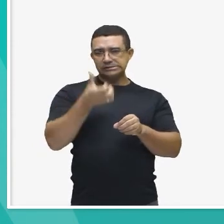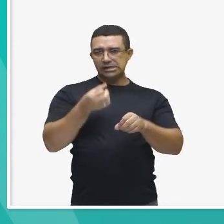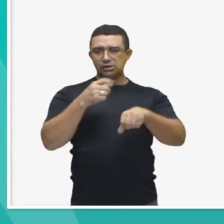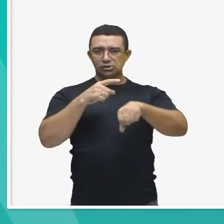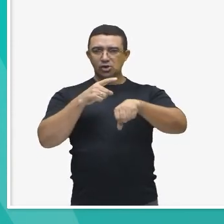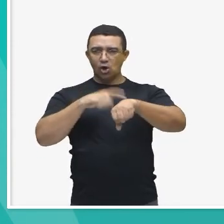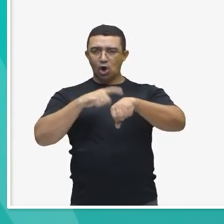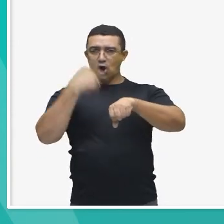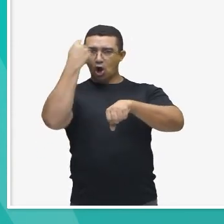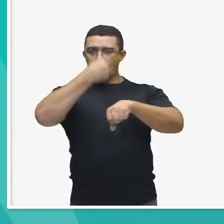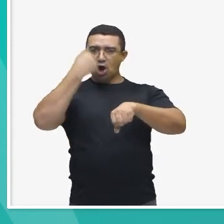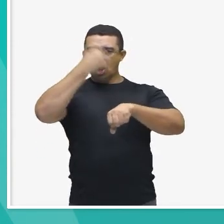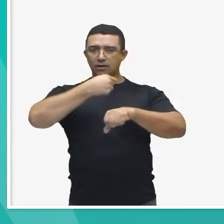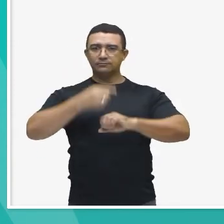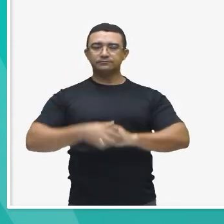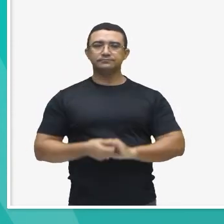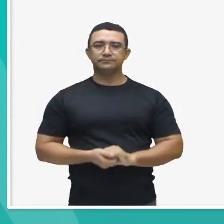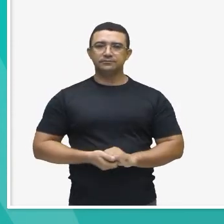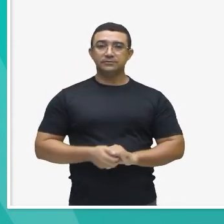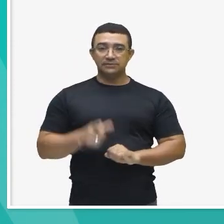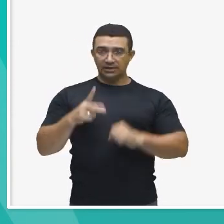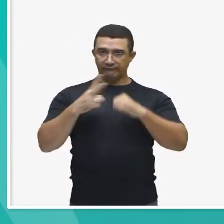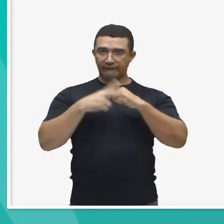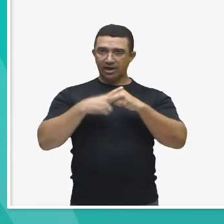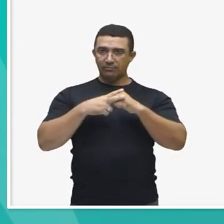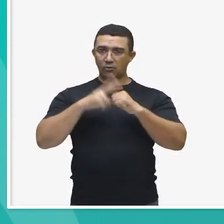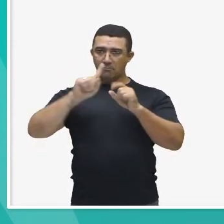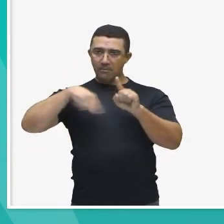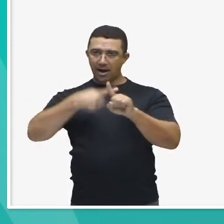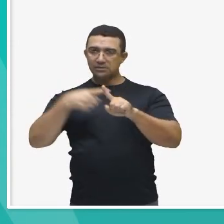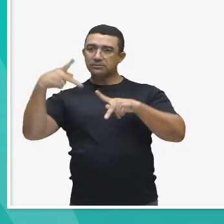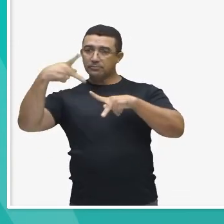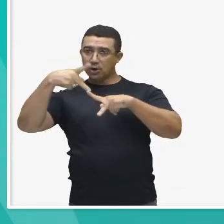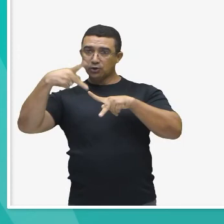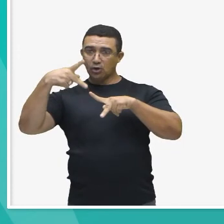verbo, tá? E o pronome.